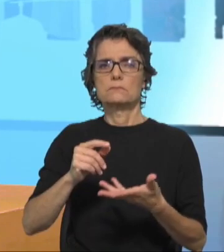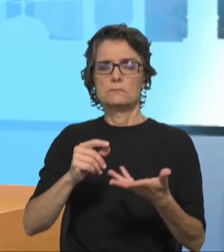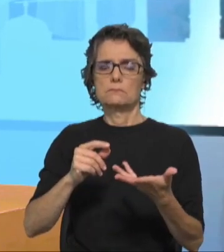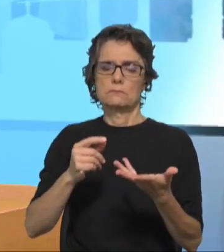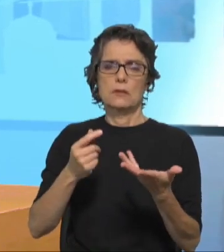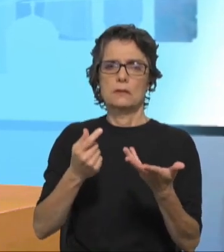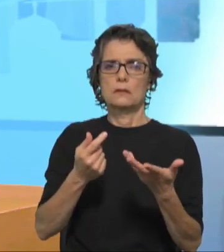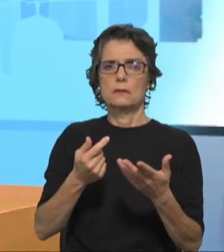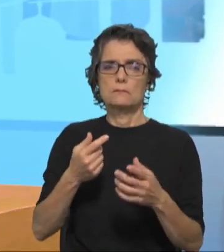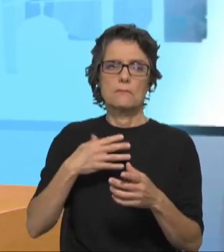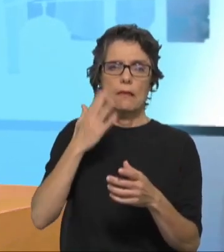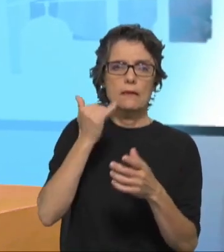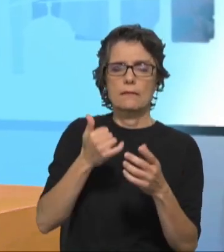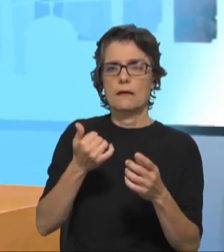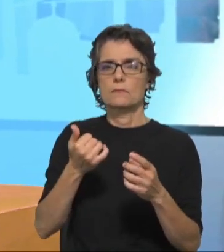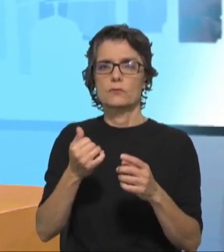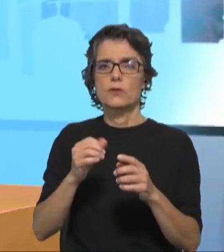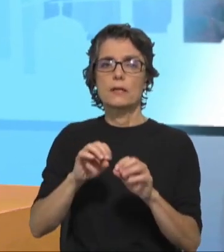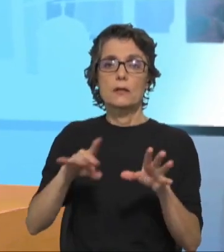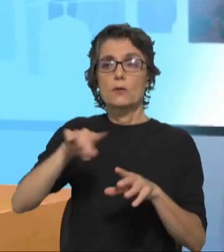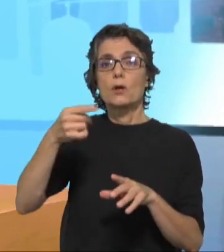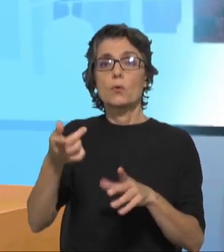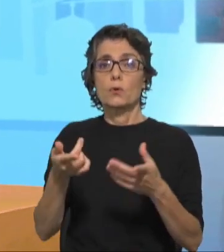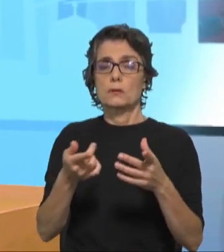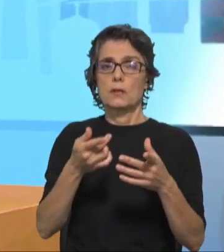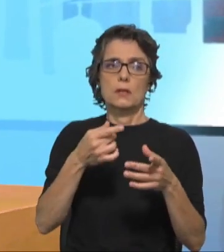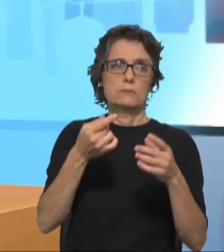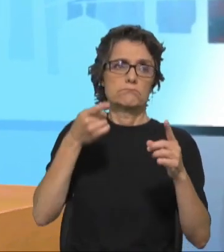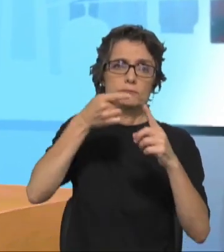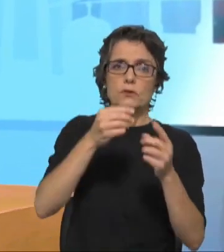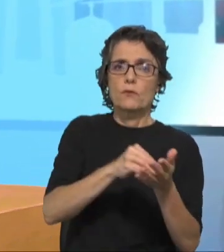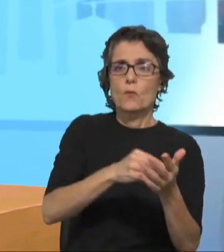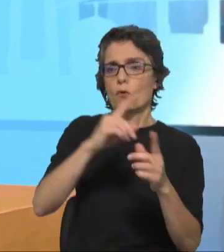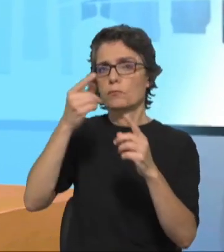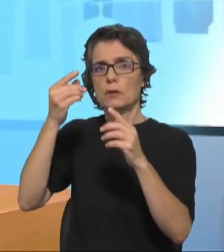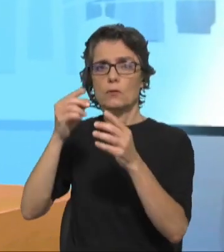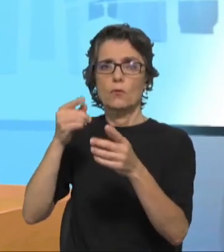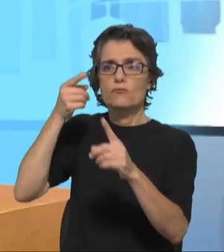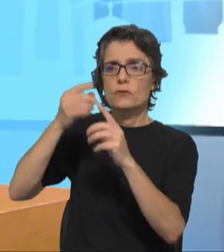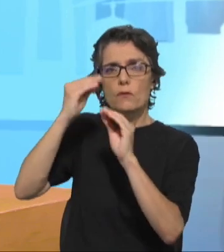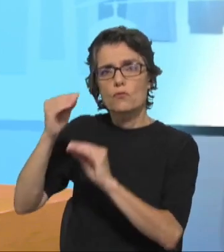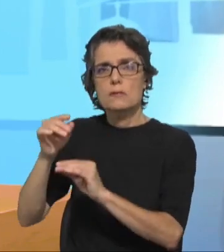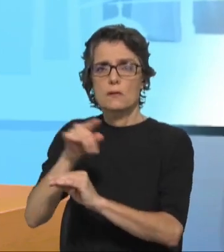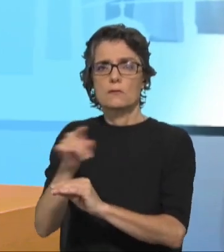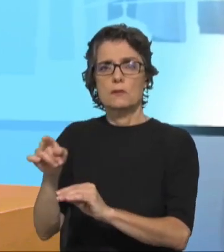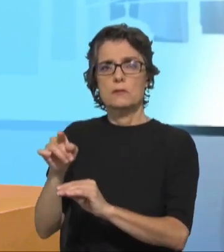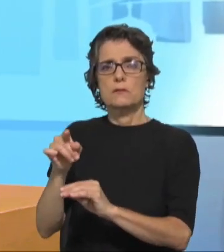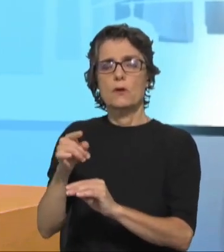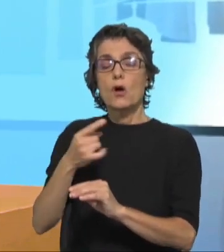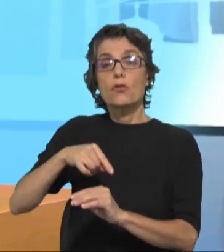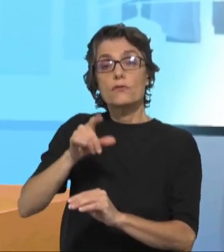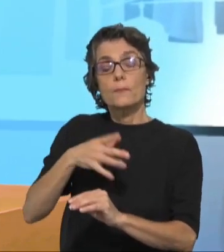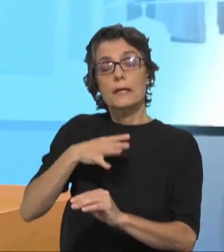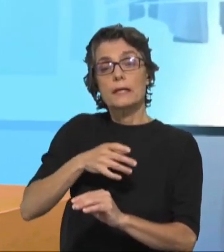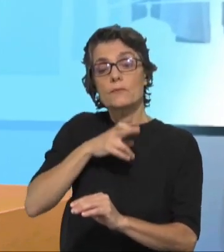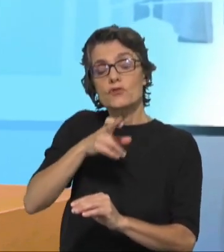há congregações que se dedicam à educação, há congregações que se dedicam de forma sistematizada a dar resposta a